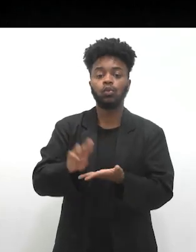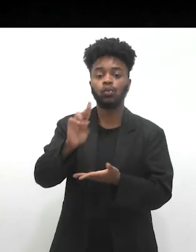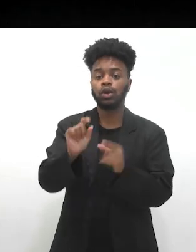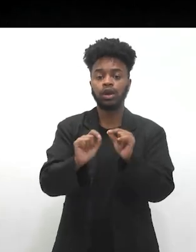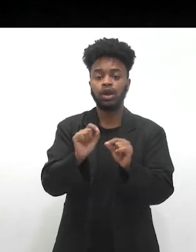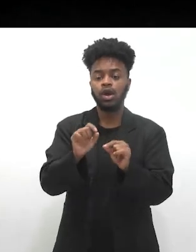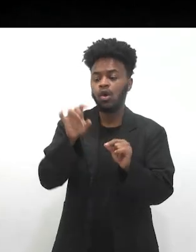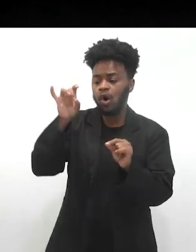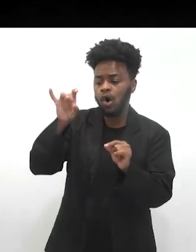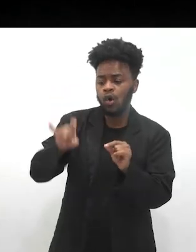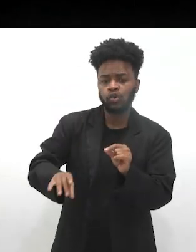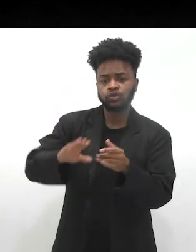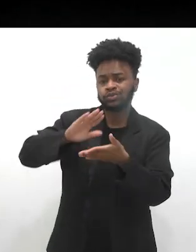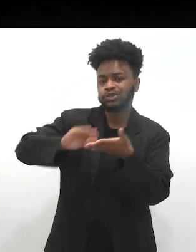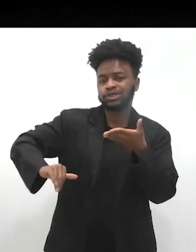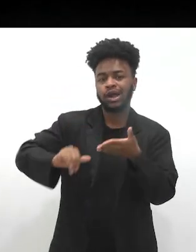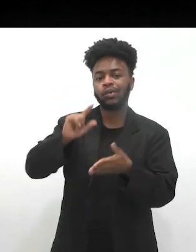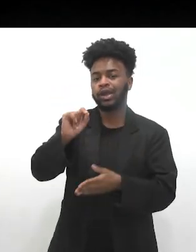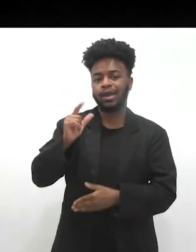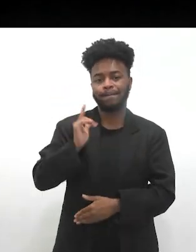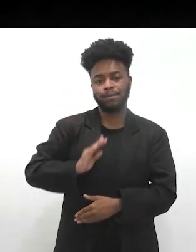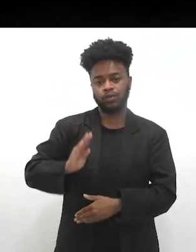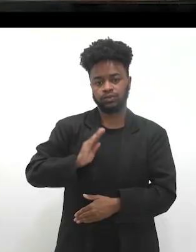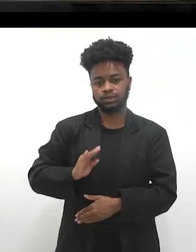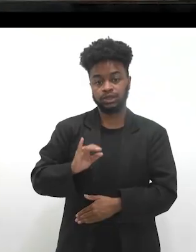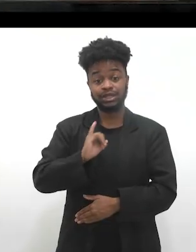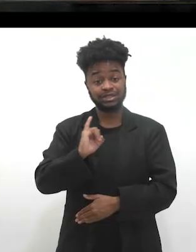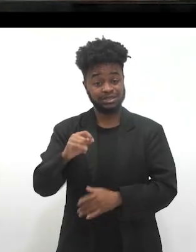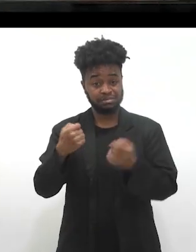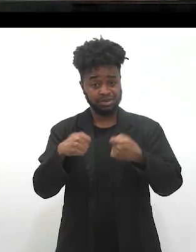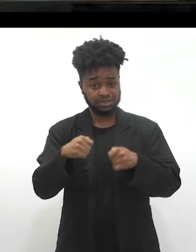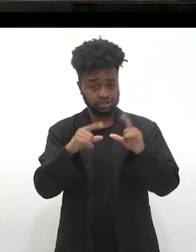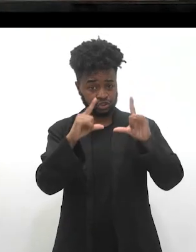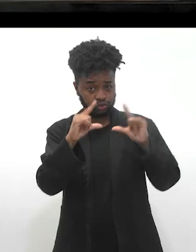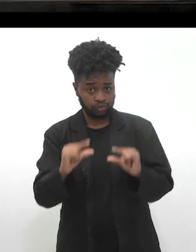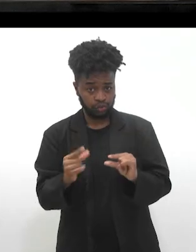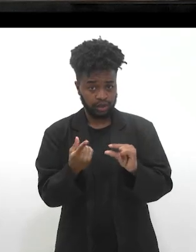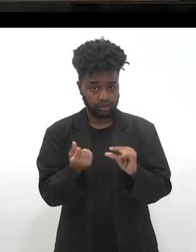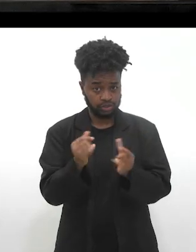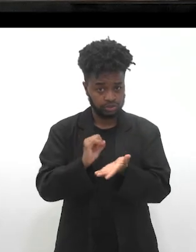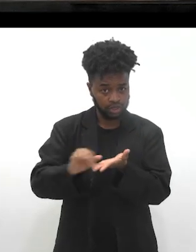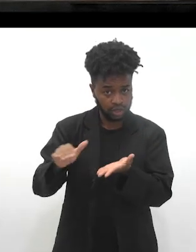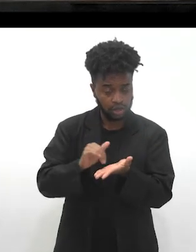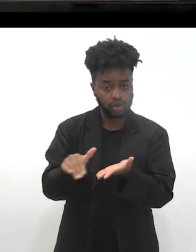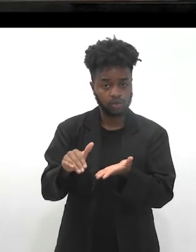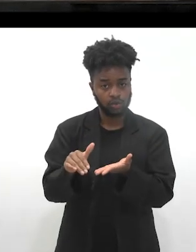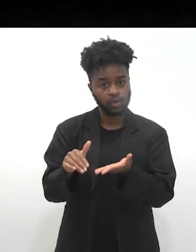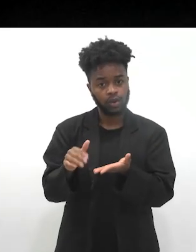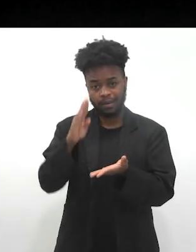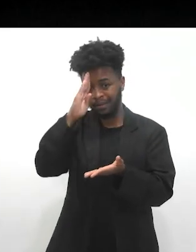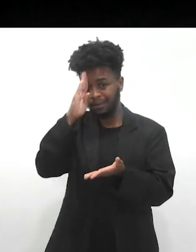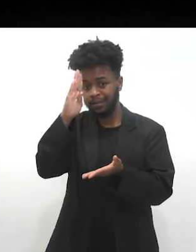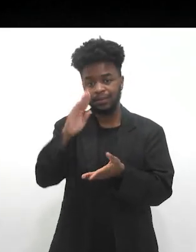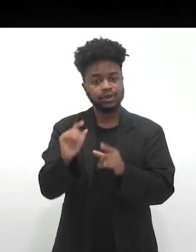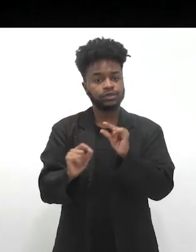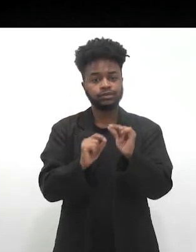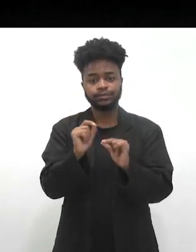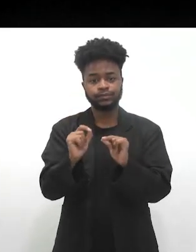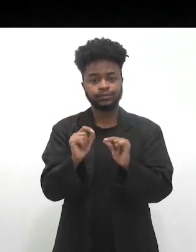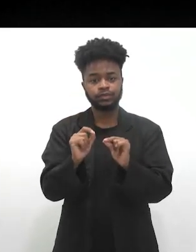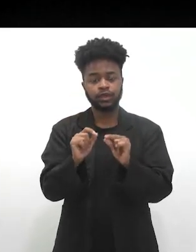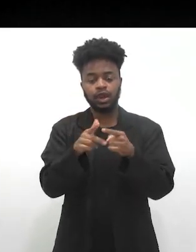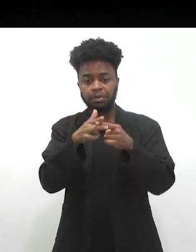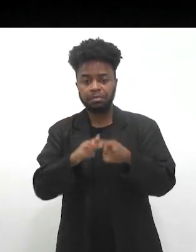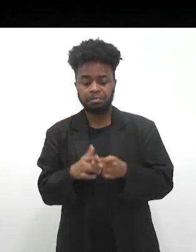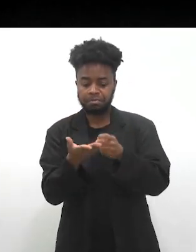o último a ser cortado vão ser as bolsas. Então, se tiver que cortar despesas, as despesas serão